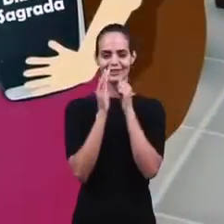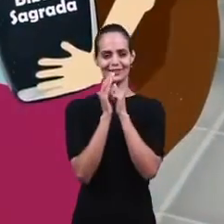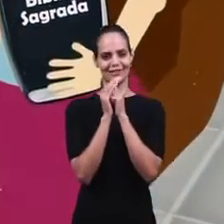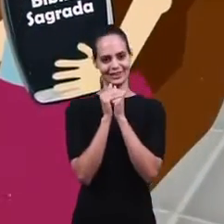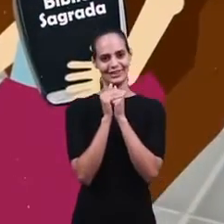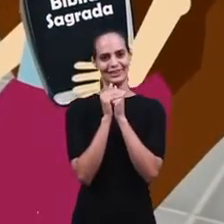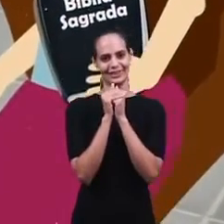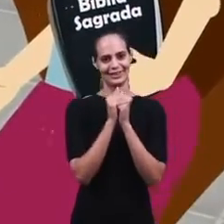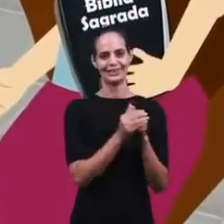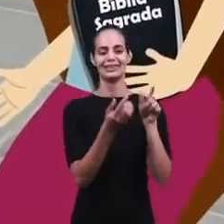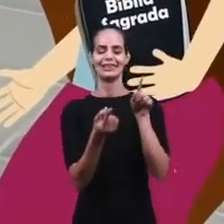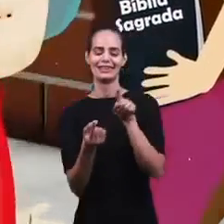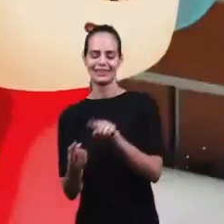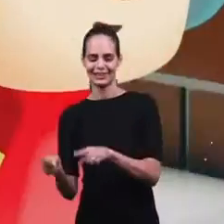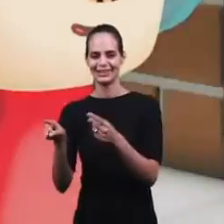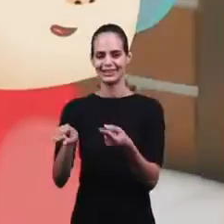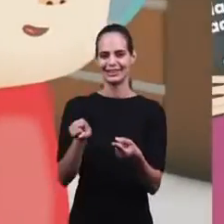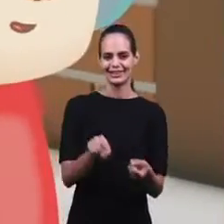rei.